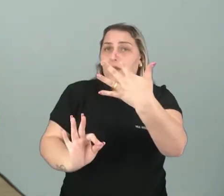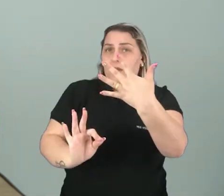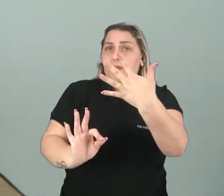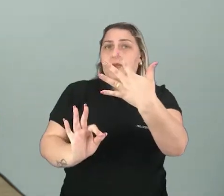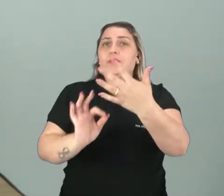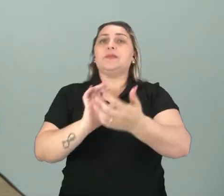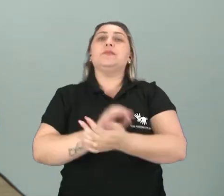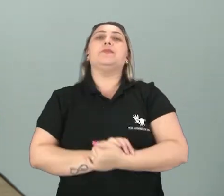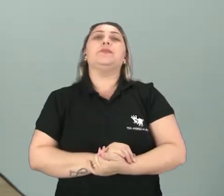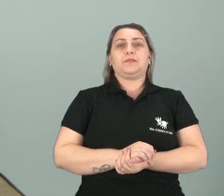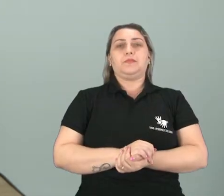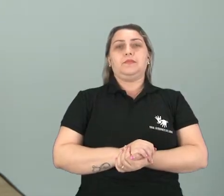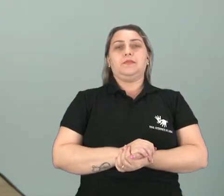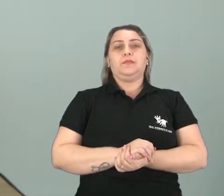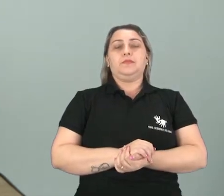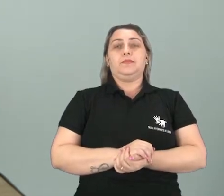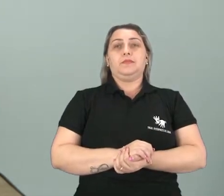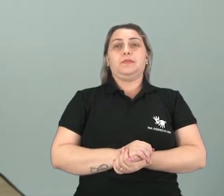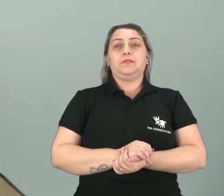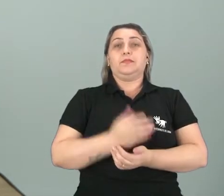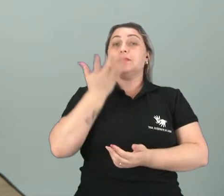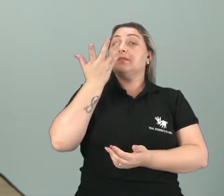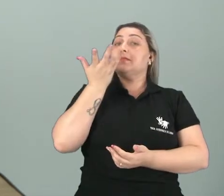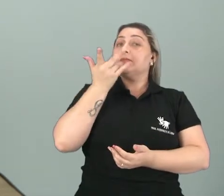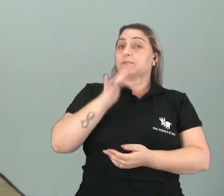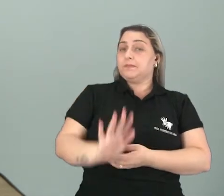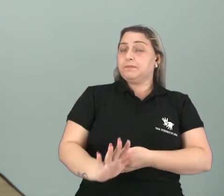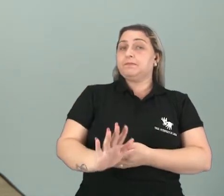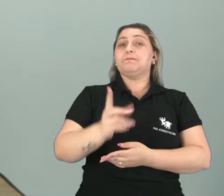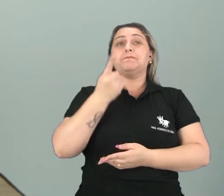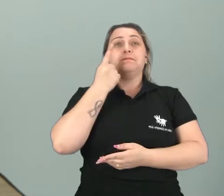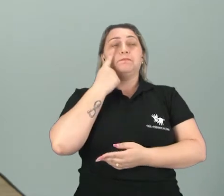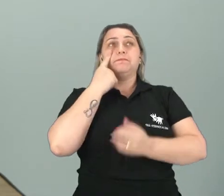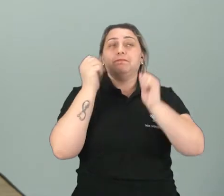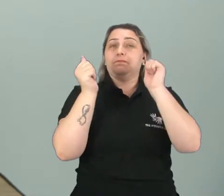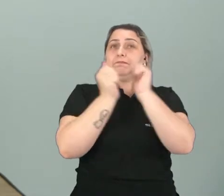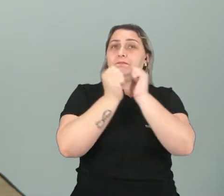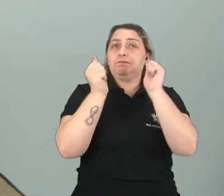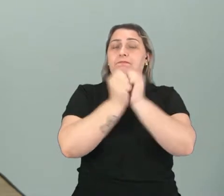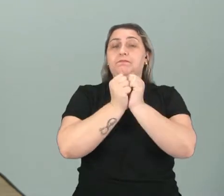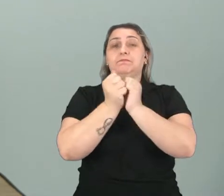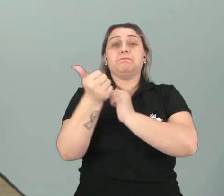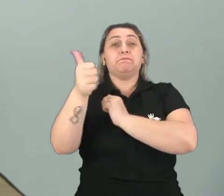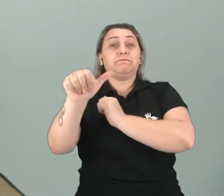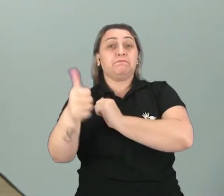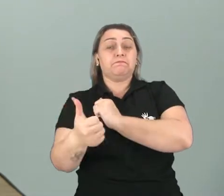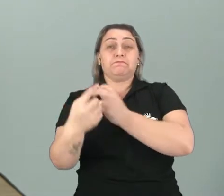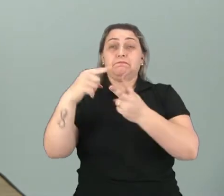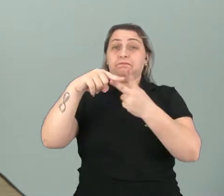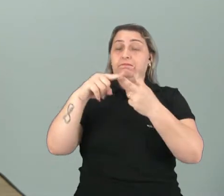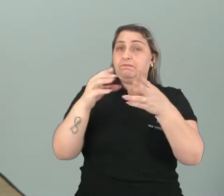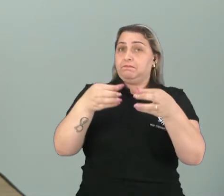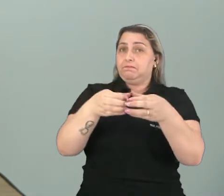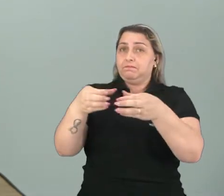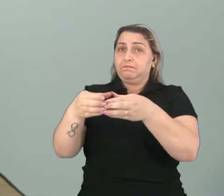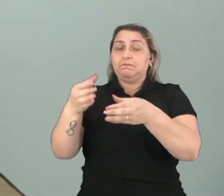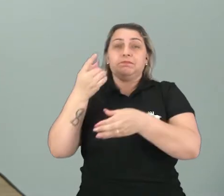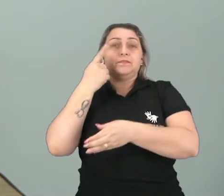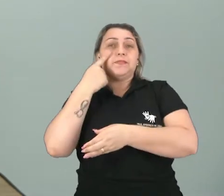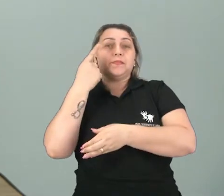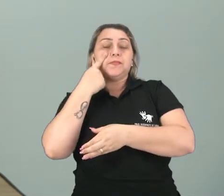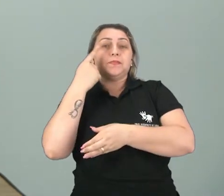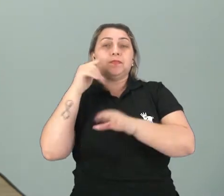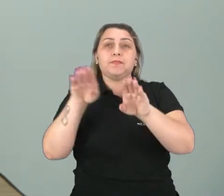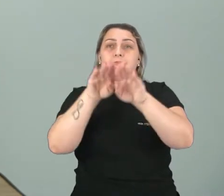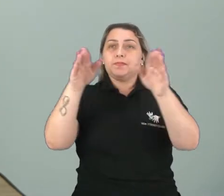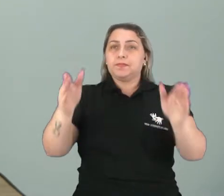coleção. Vamos lá, crianças, vamos acompanhar comigo e analisar um pouquinho essas duas coleções? Observem aqui